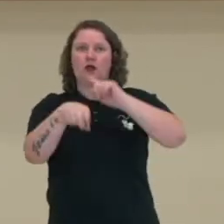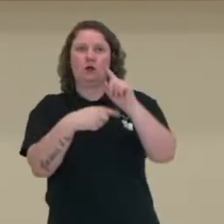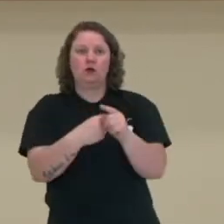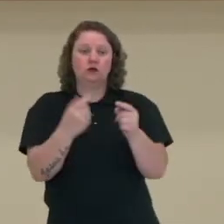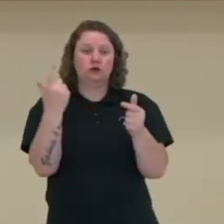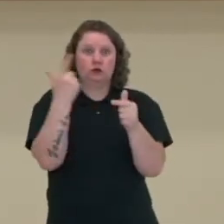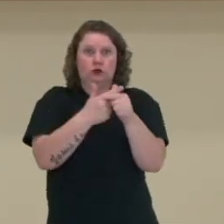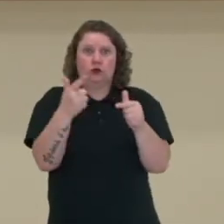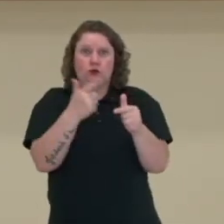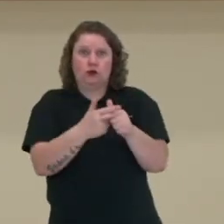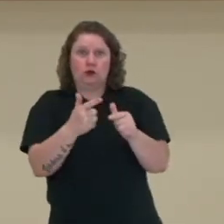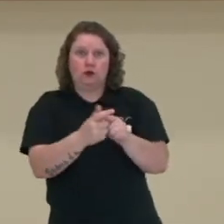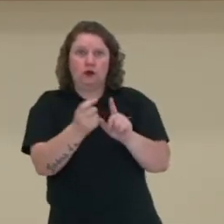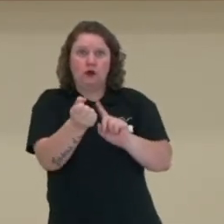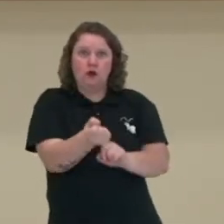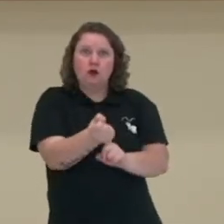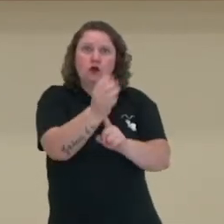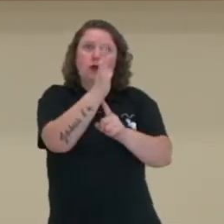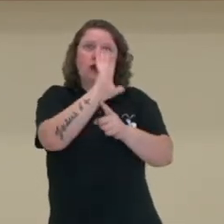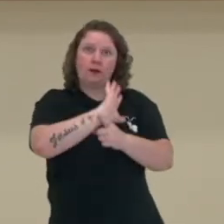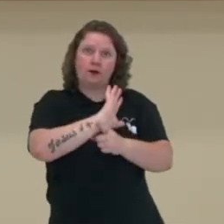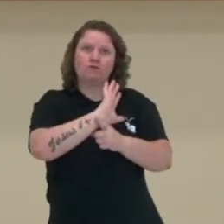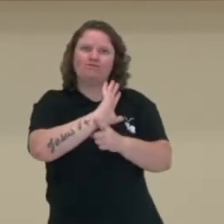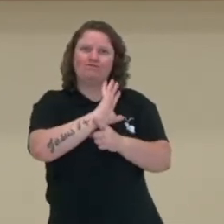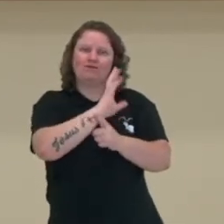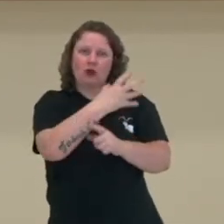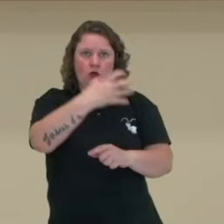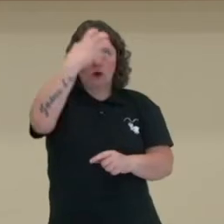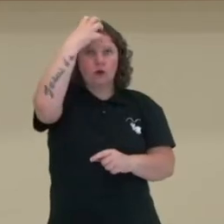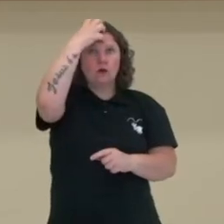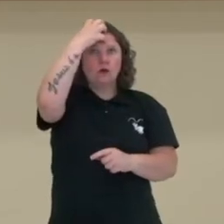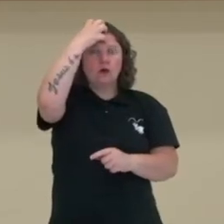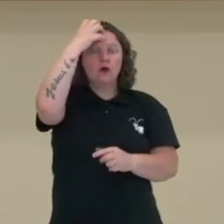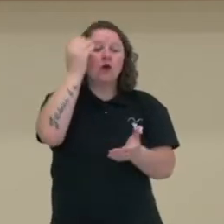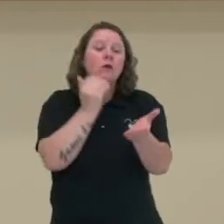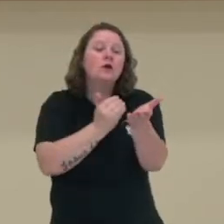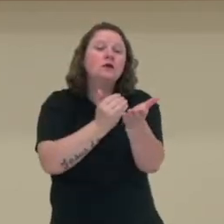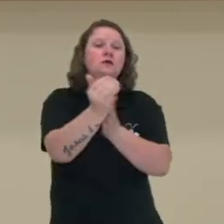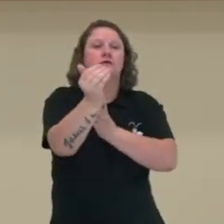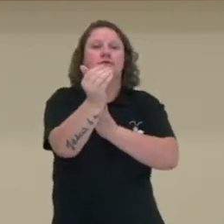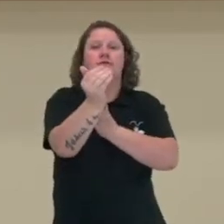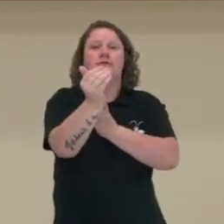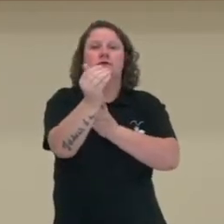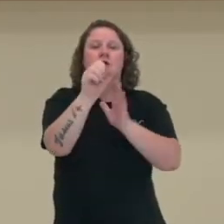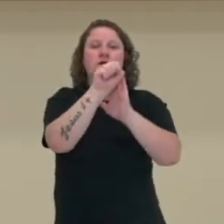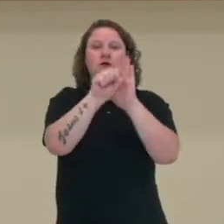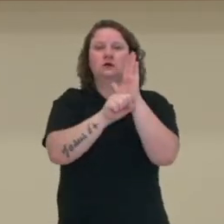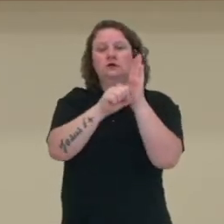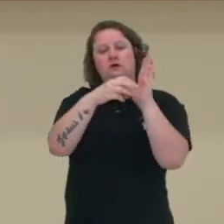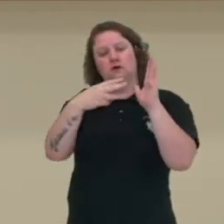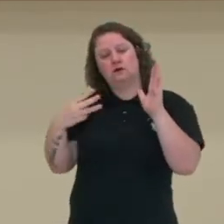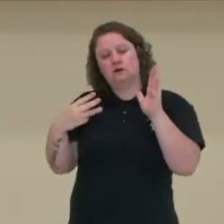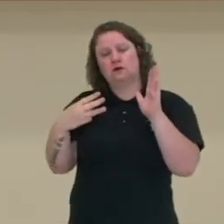Império Romano, a partir da crise do Império Romano no século III,